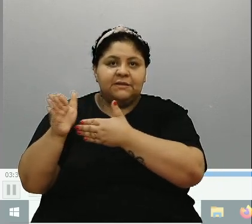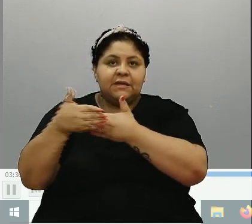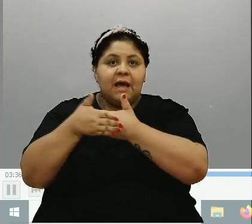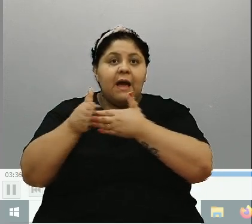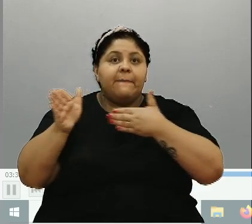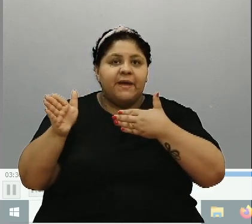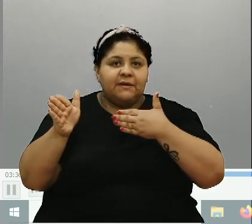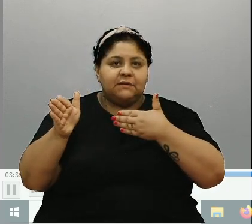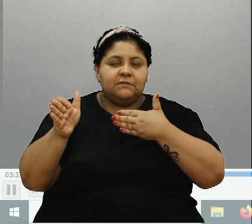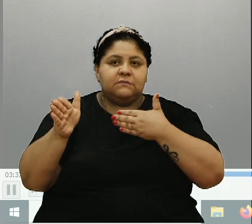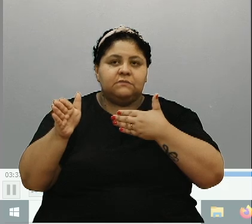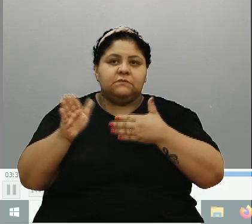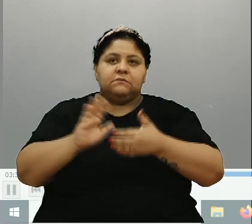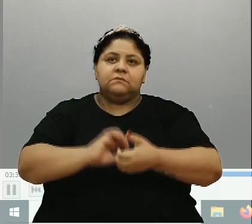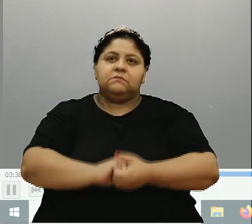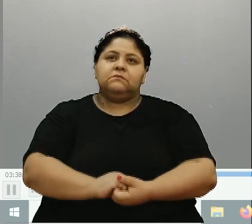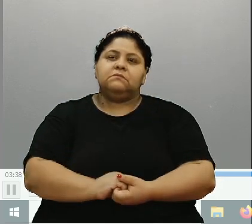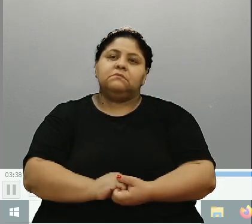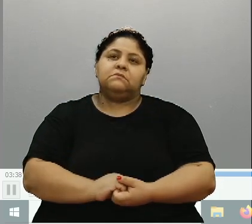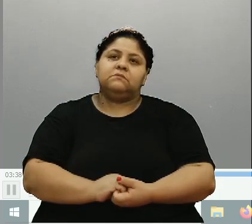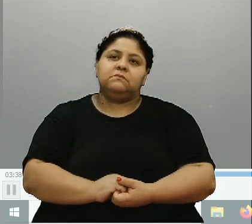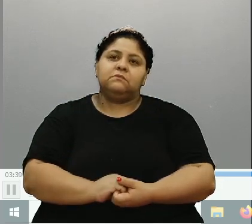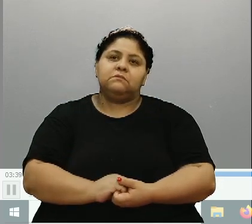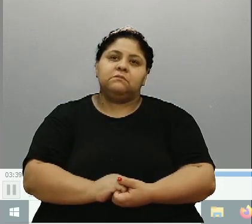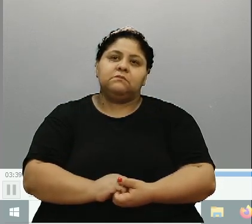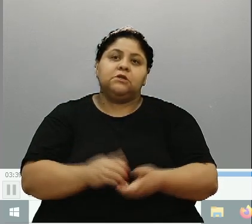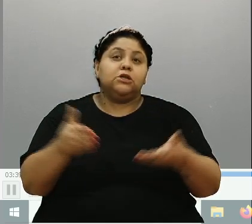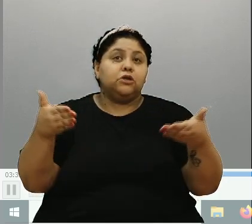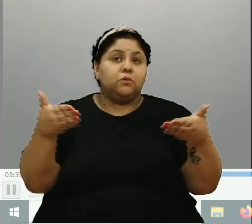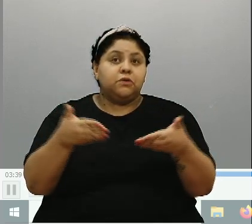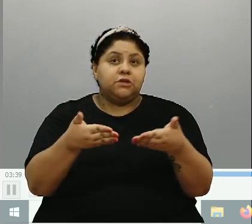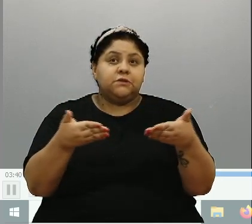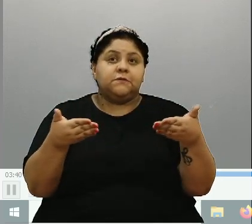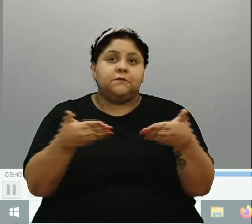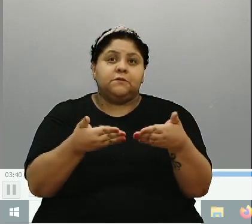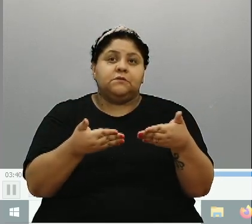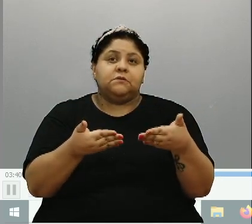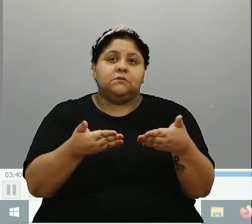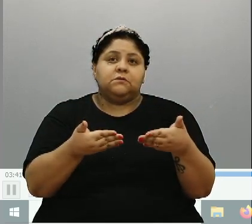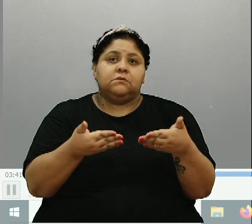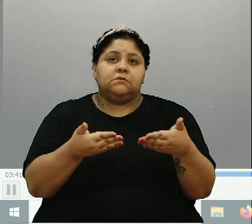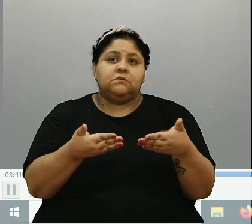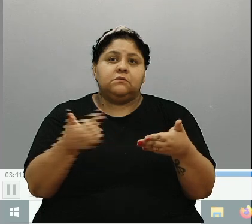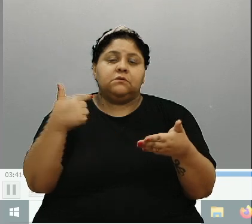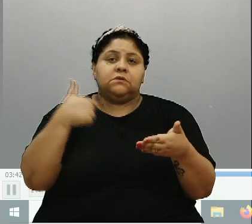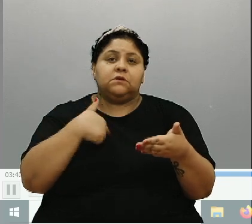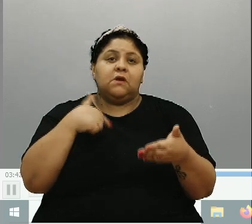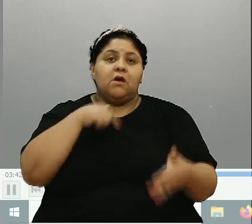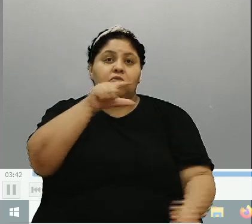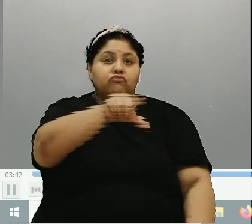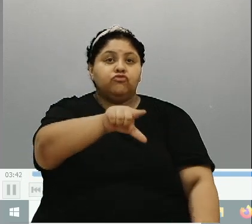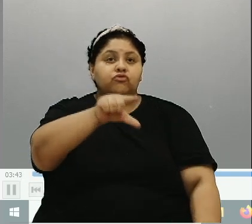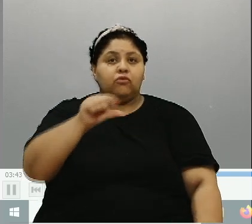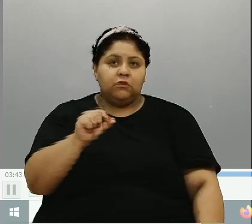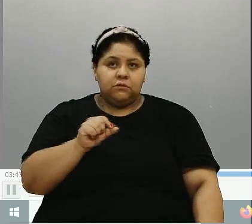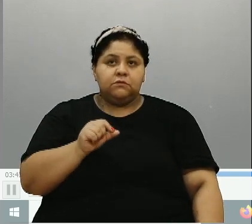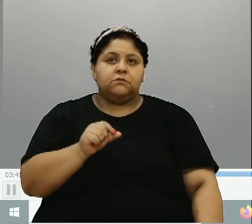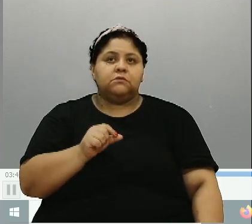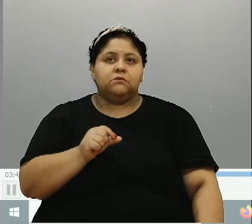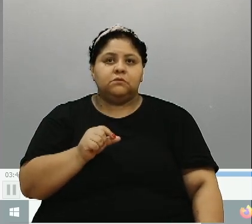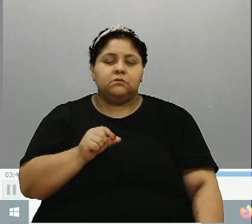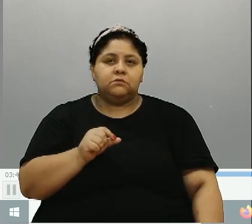E hoje eu tomo a decisão